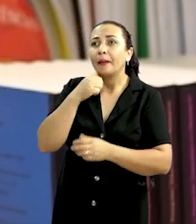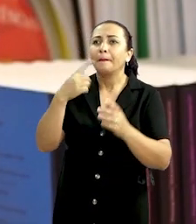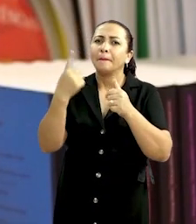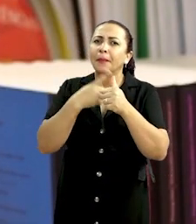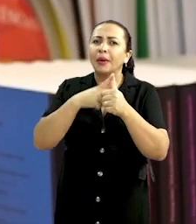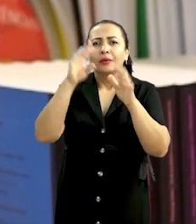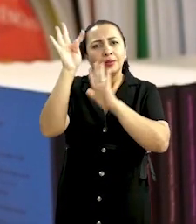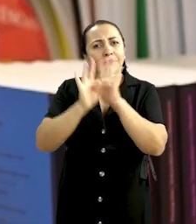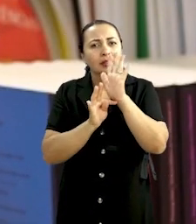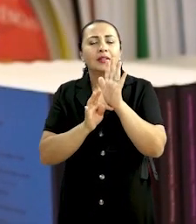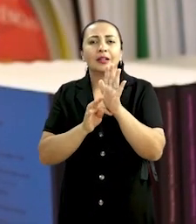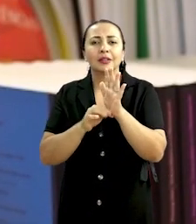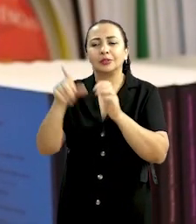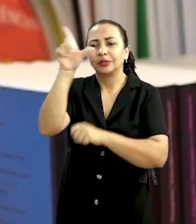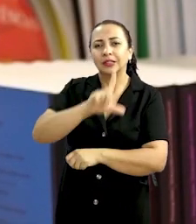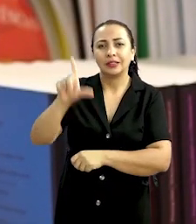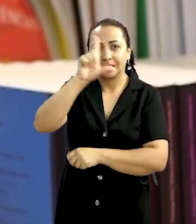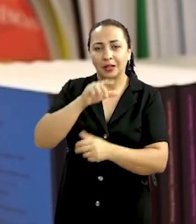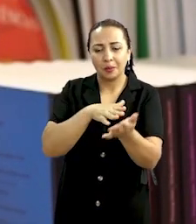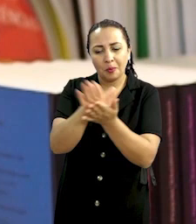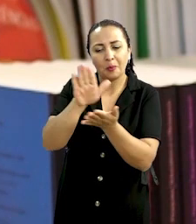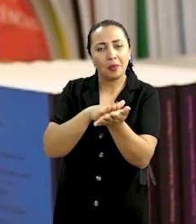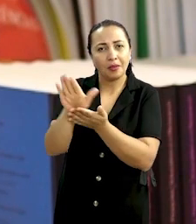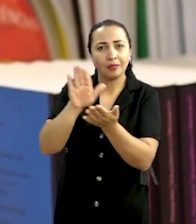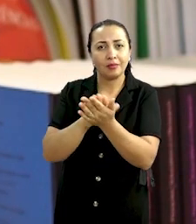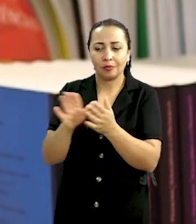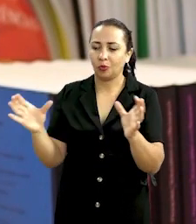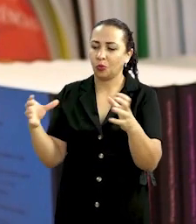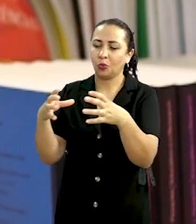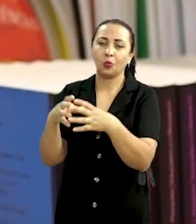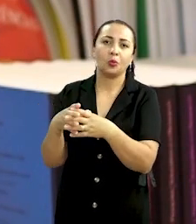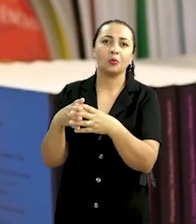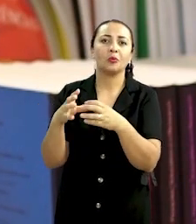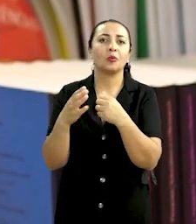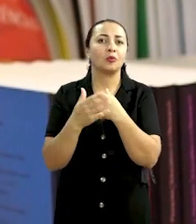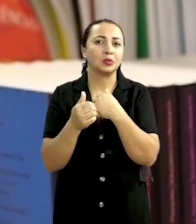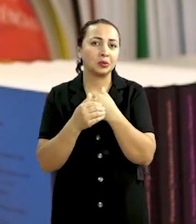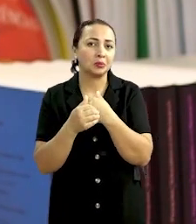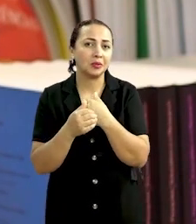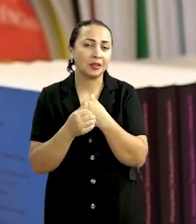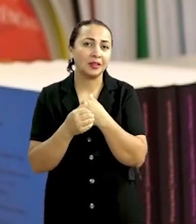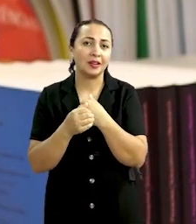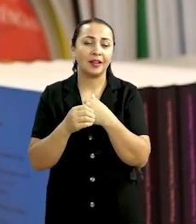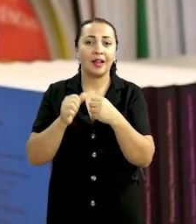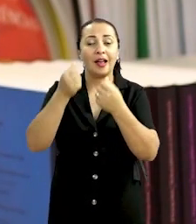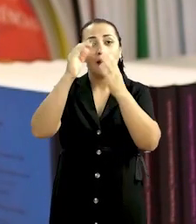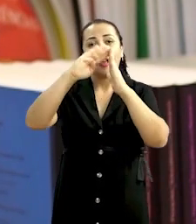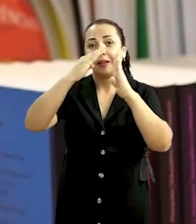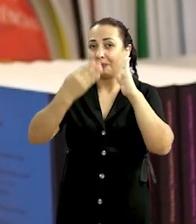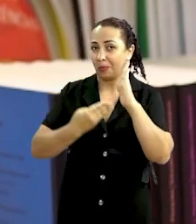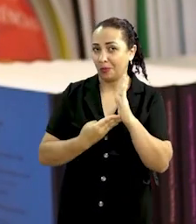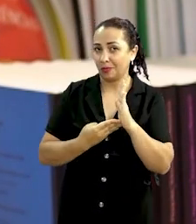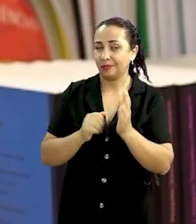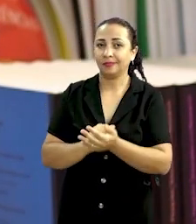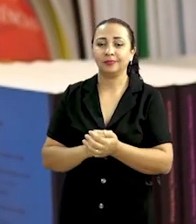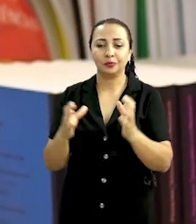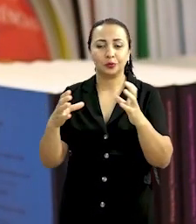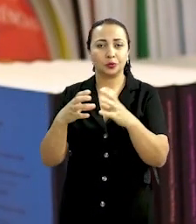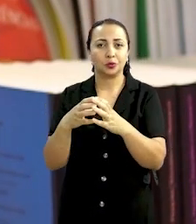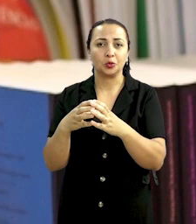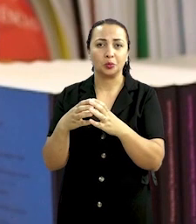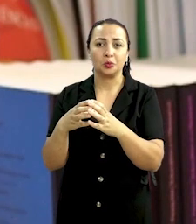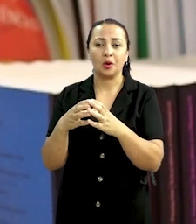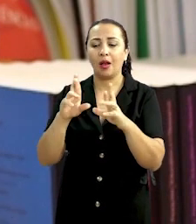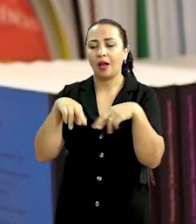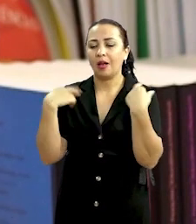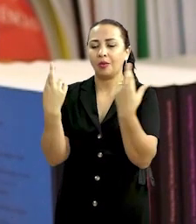textos literários publicados em um grupo, vamos chamar assim, que se chama Quilomboge. Esse grupo